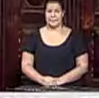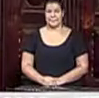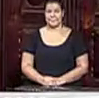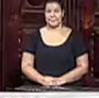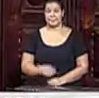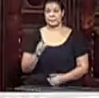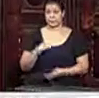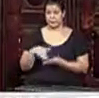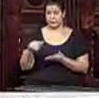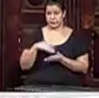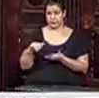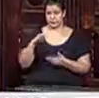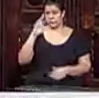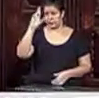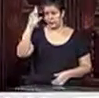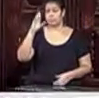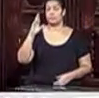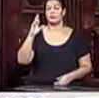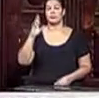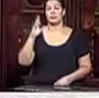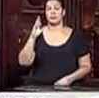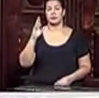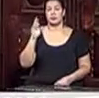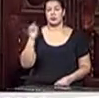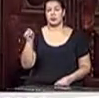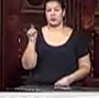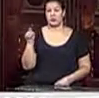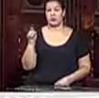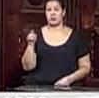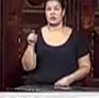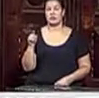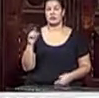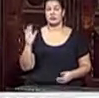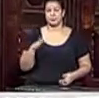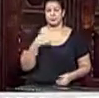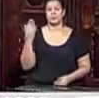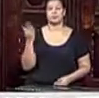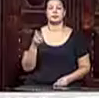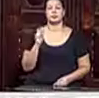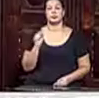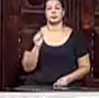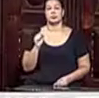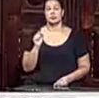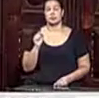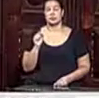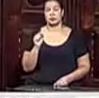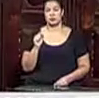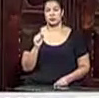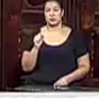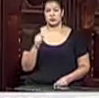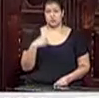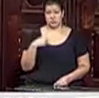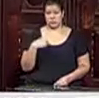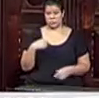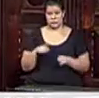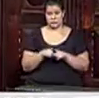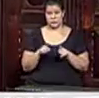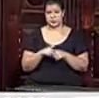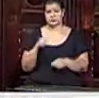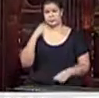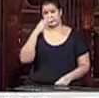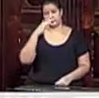O secretário-chefe da Casa Civil foi pego de surpresa, como eu também o fui.